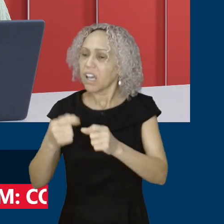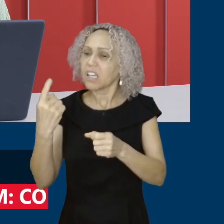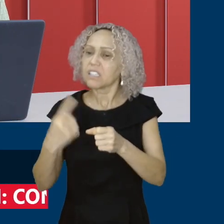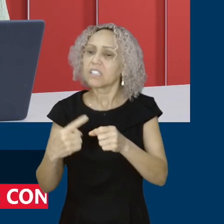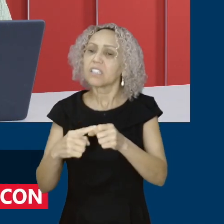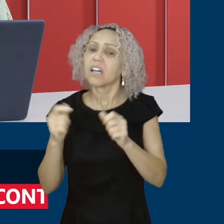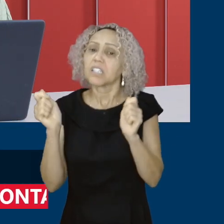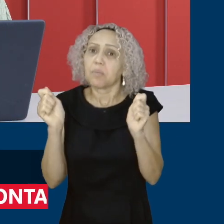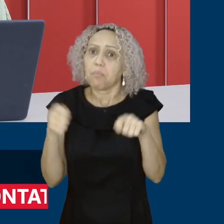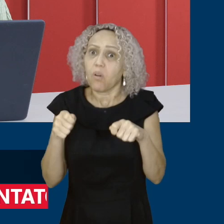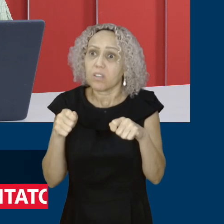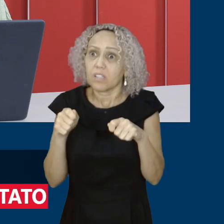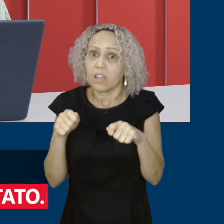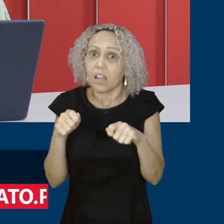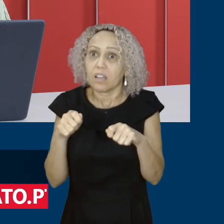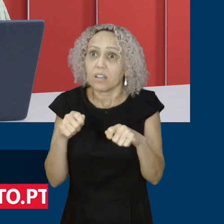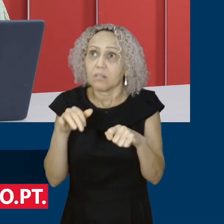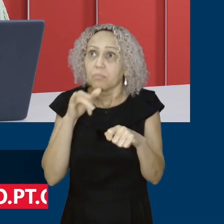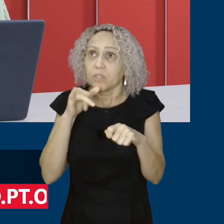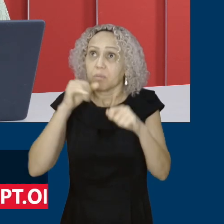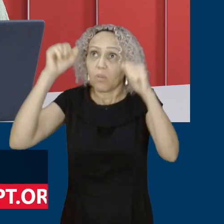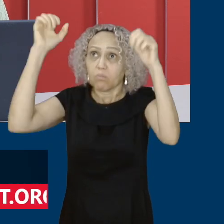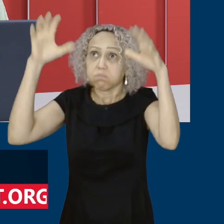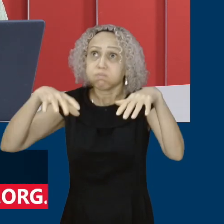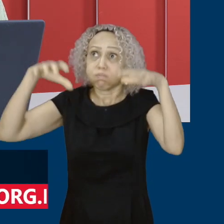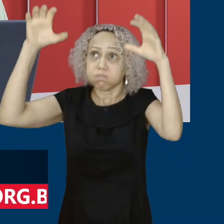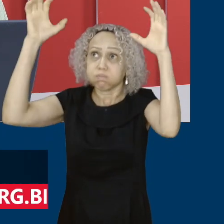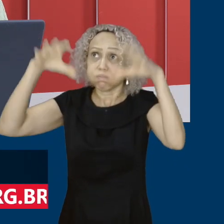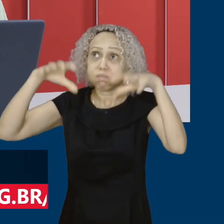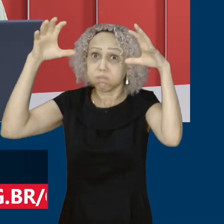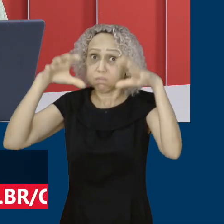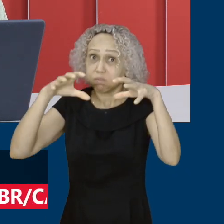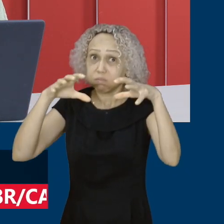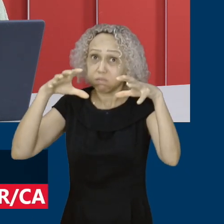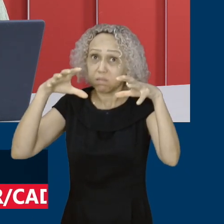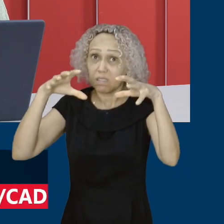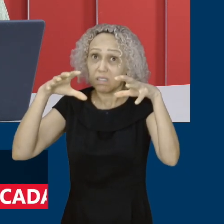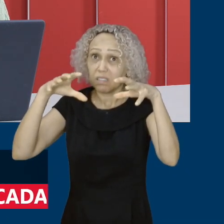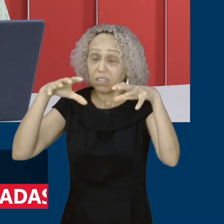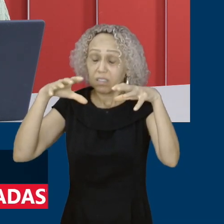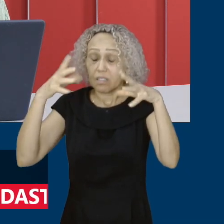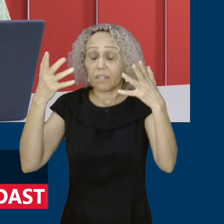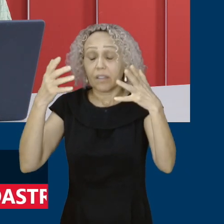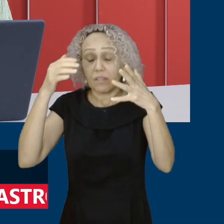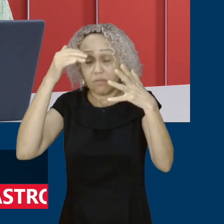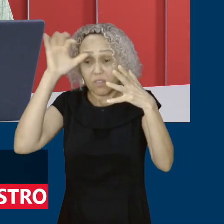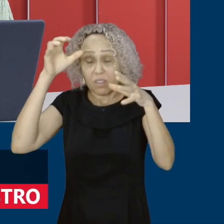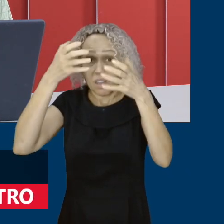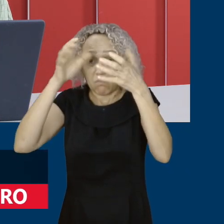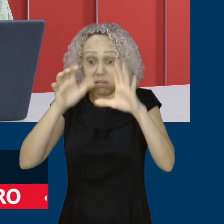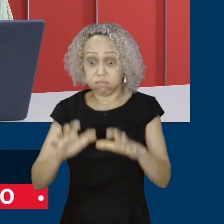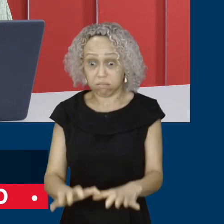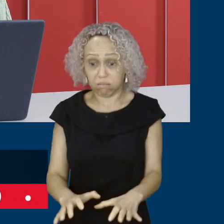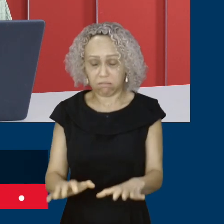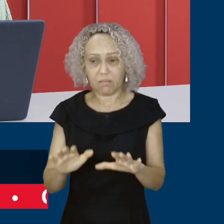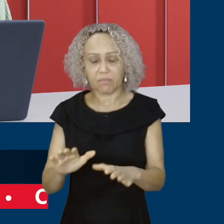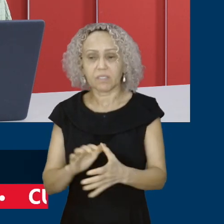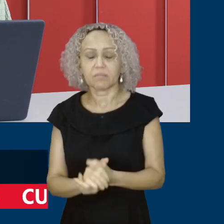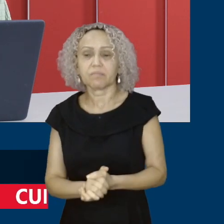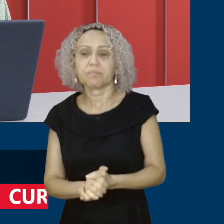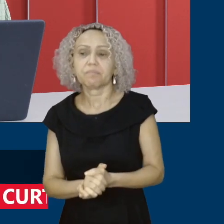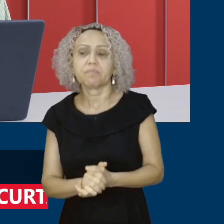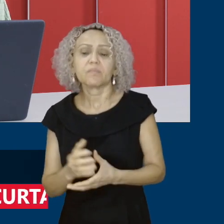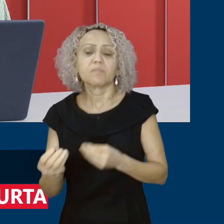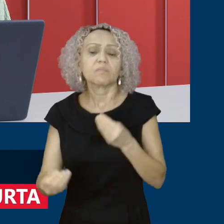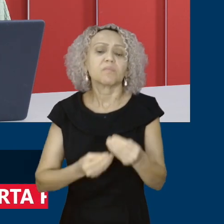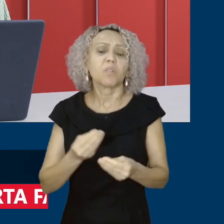melhor qualidade de vida para a população. Nesse sentido, quais são as ações prioritárias para as cidades brasileiras dentro do novo